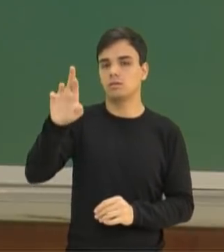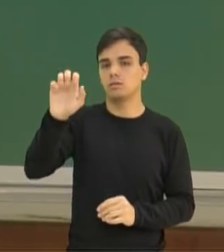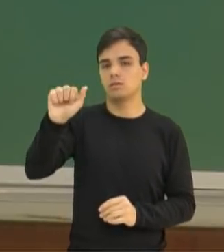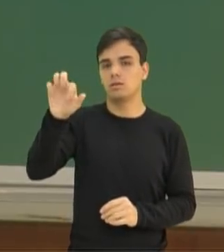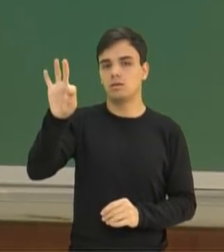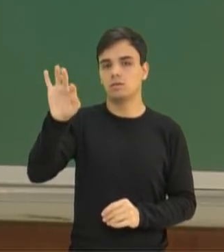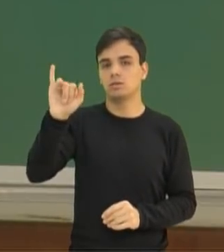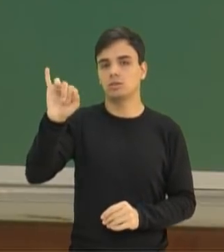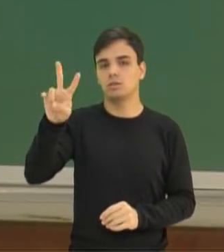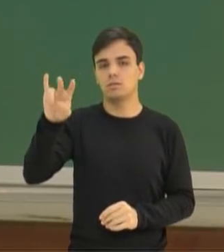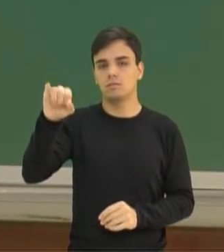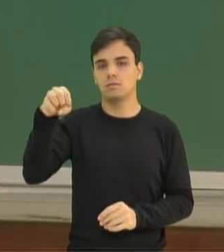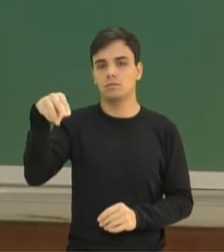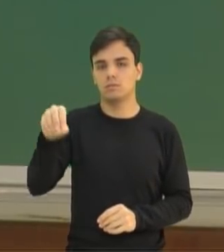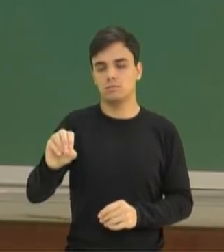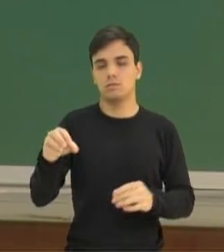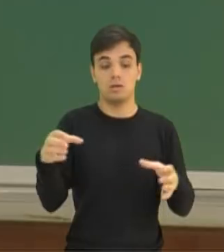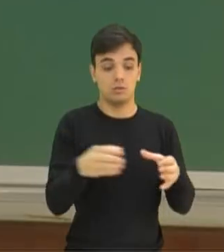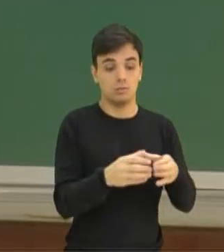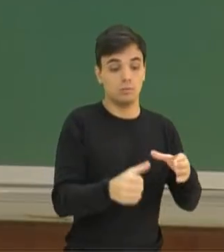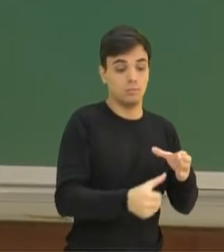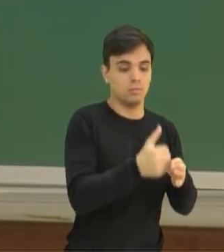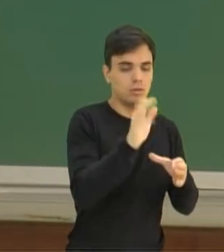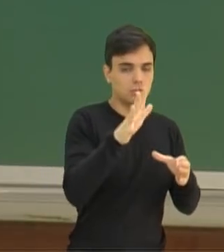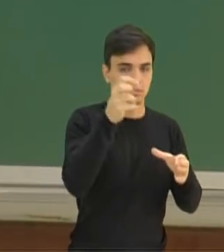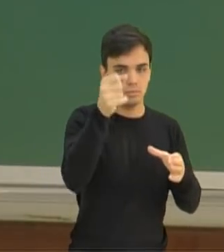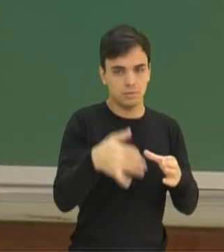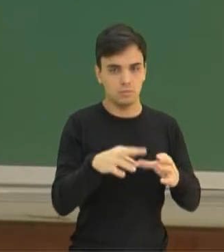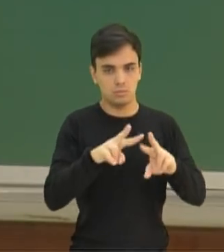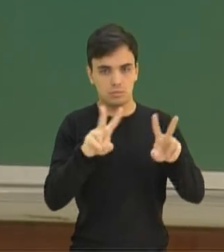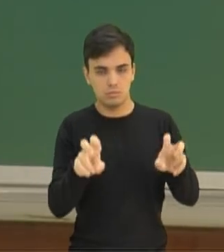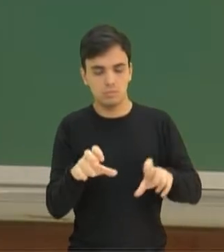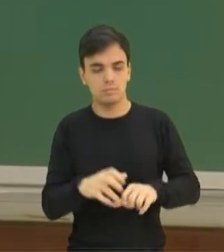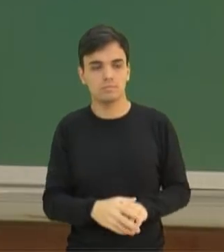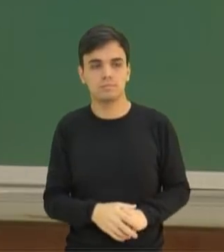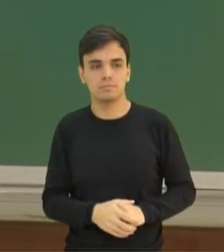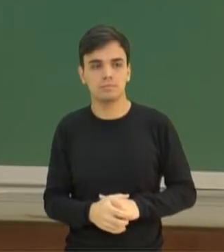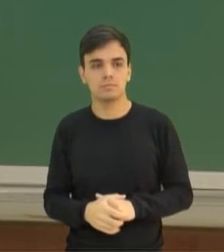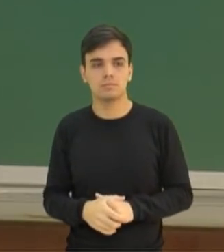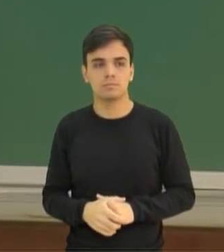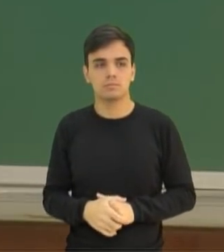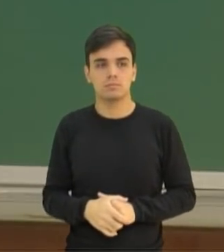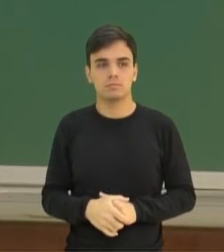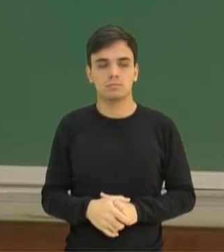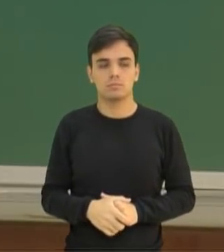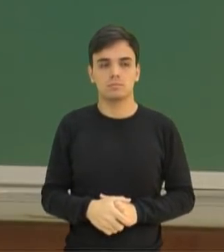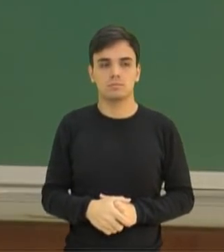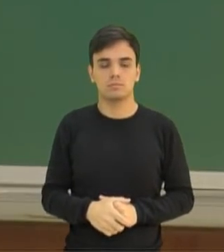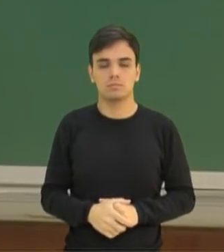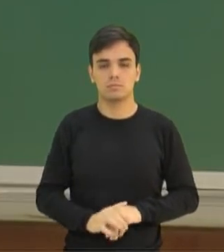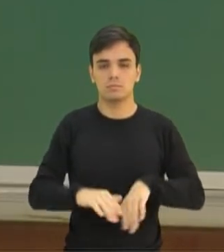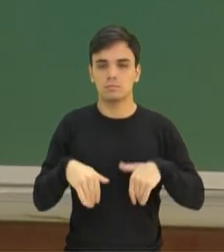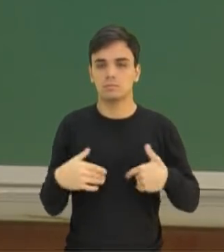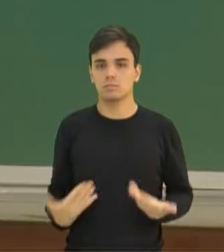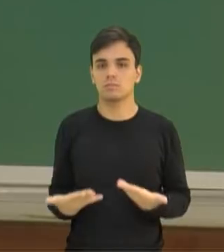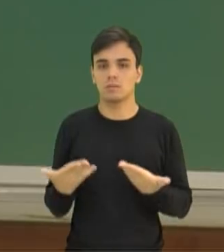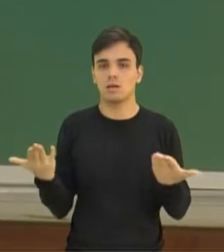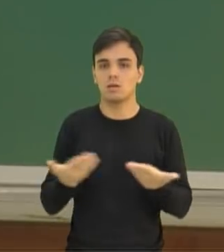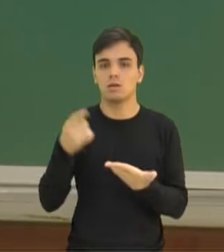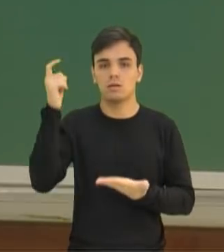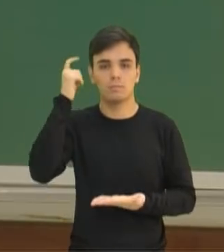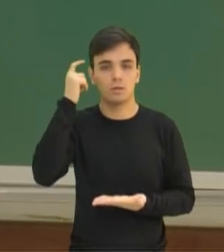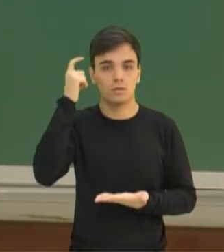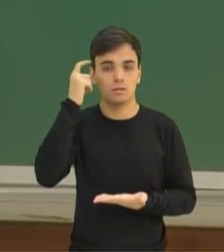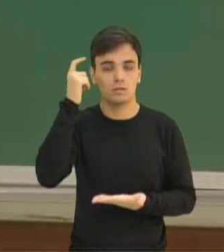ali do setor primário, que a gente também tinha falado a respeito. Então, bem tranquilo para responder, né? E aí, vamos lá. Quando eu penso